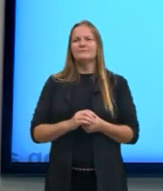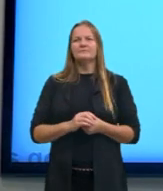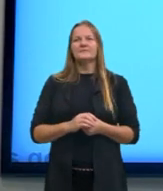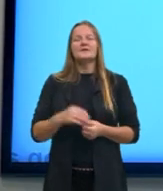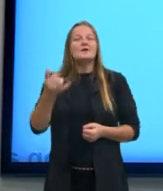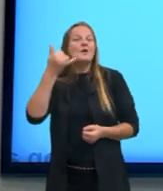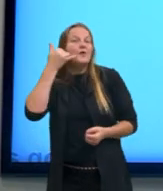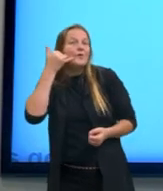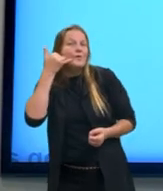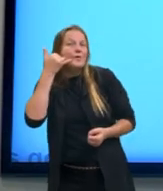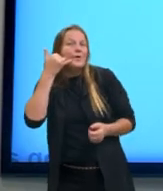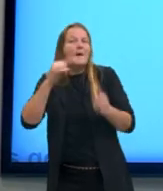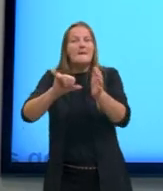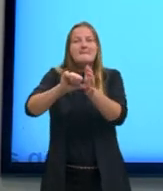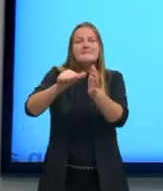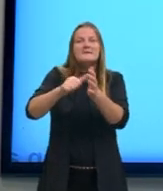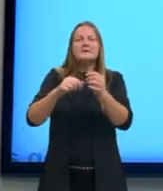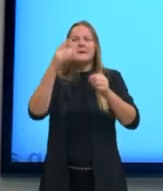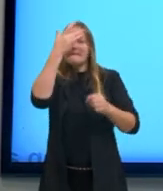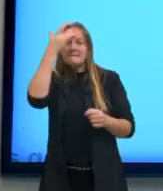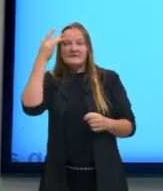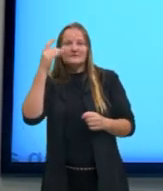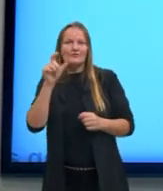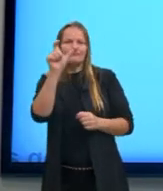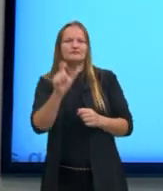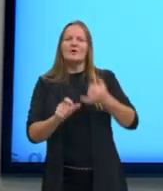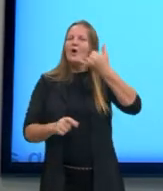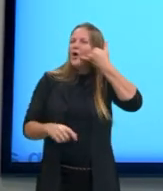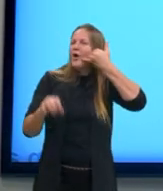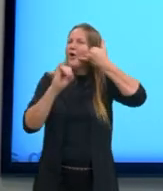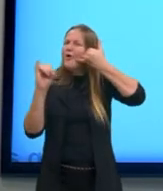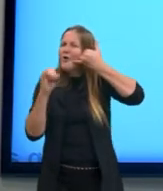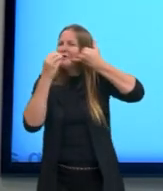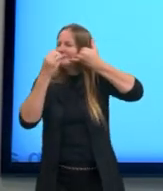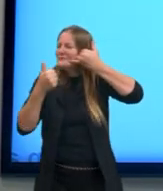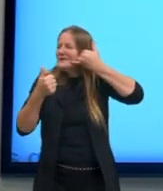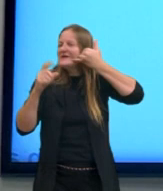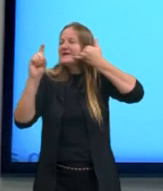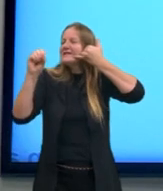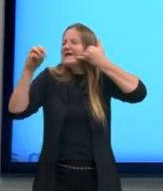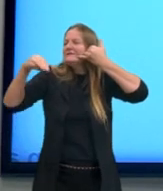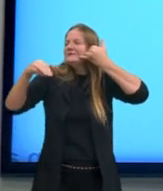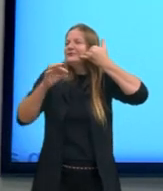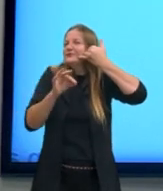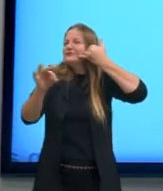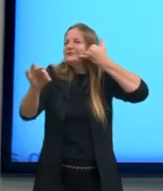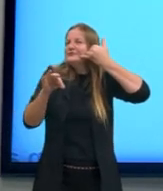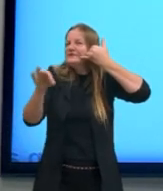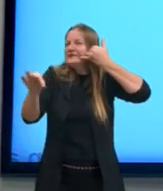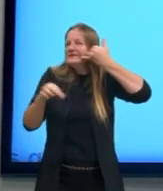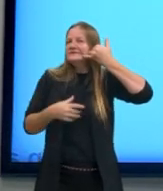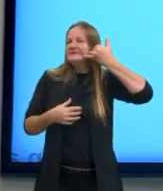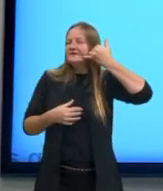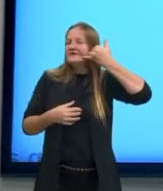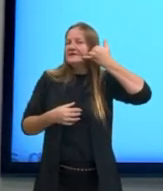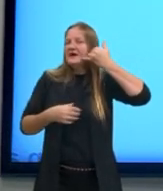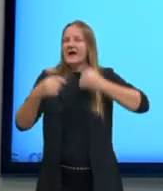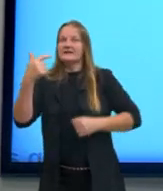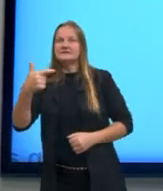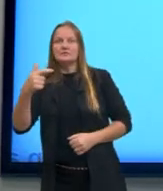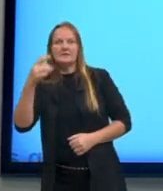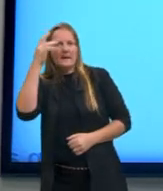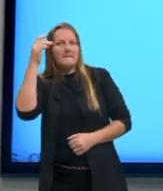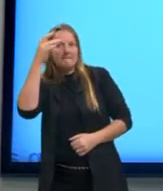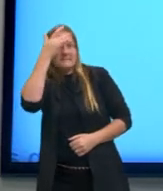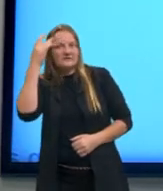onde a primeira pessoa fala assim oi estou a 10 minutos de distância Oi e a